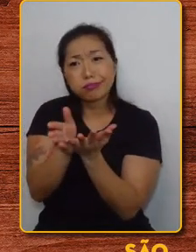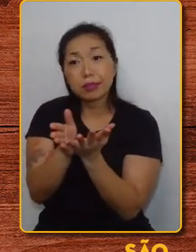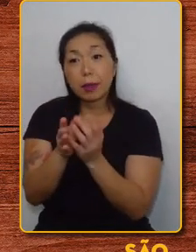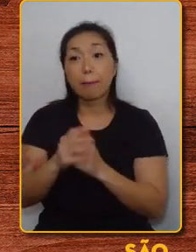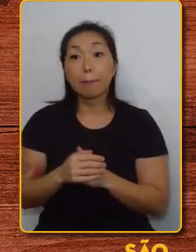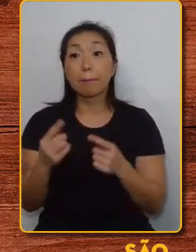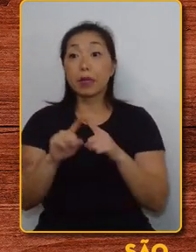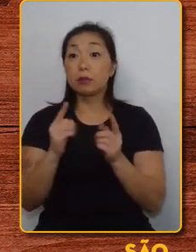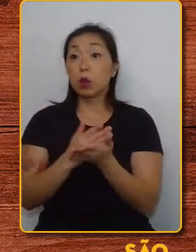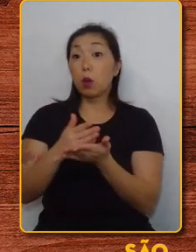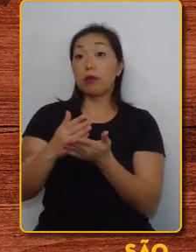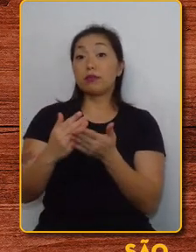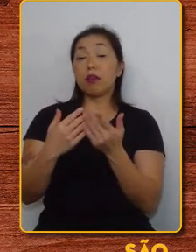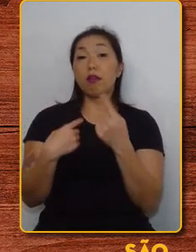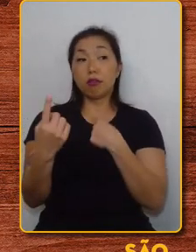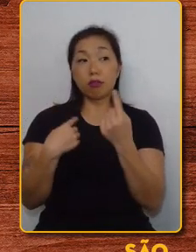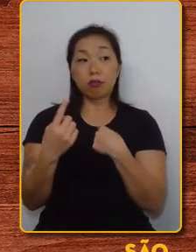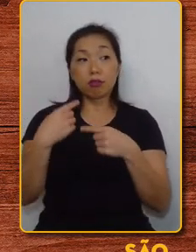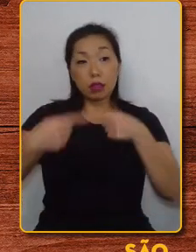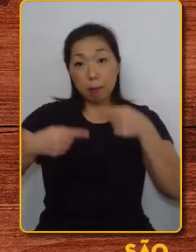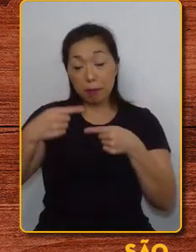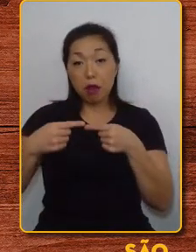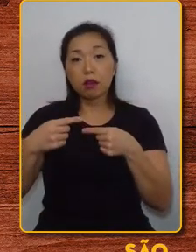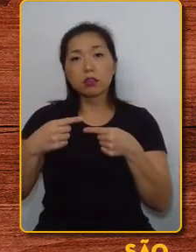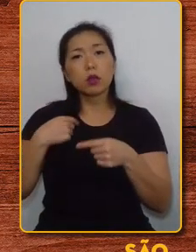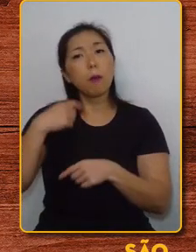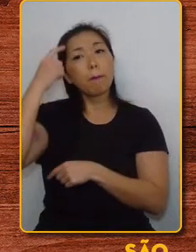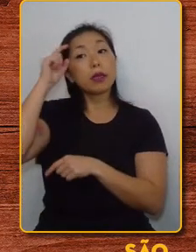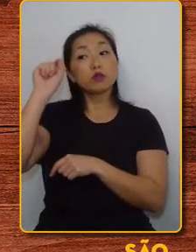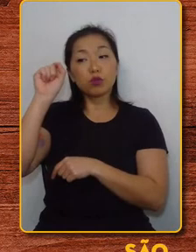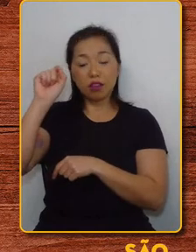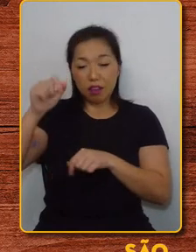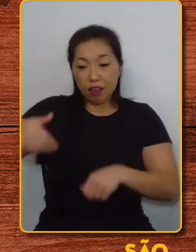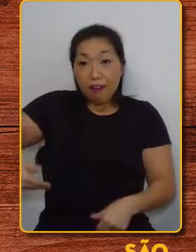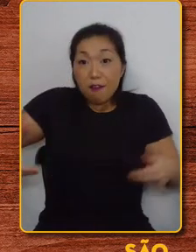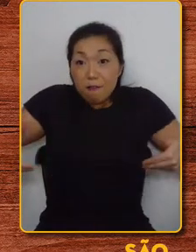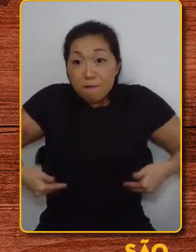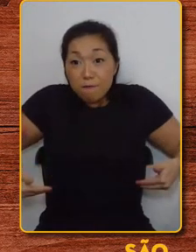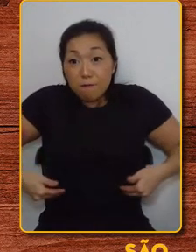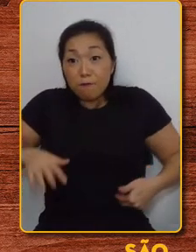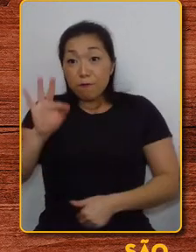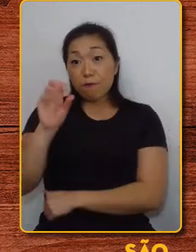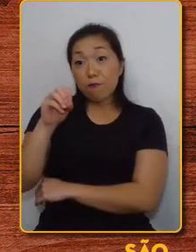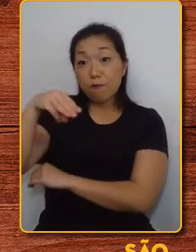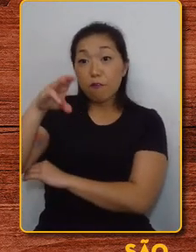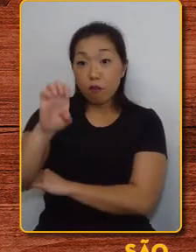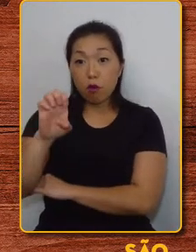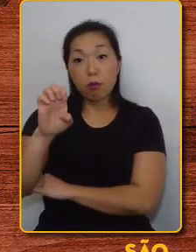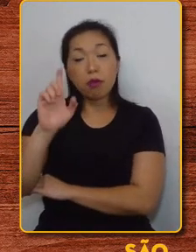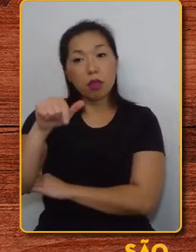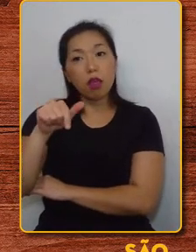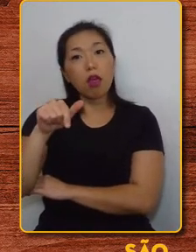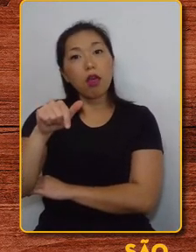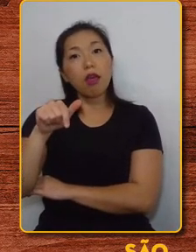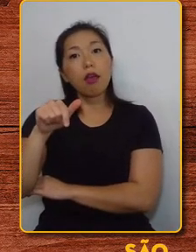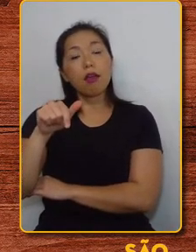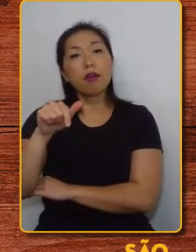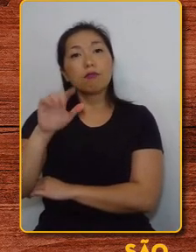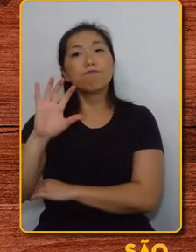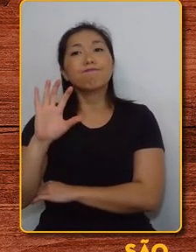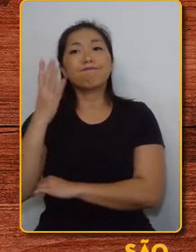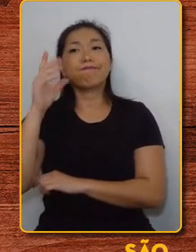queria falar que eu penso a fome como um produto da sociedade, né? A gente sabe hoje que produção de